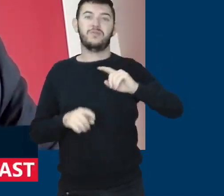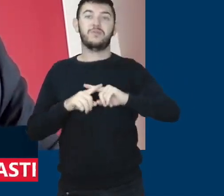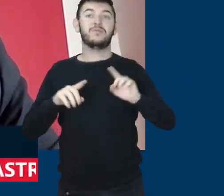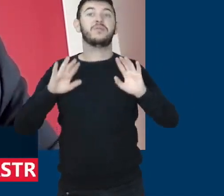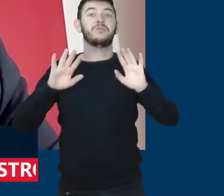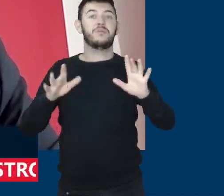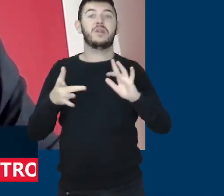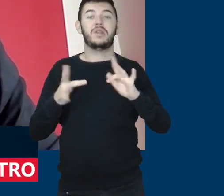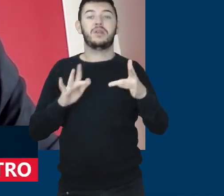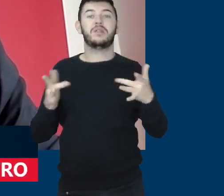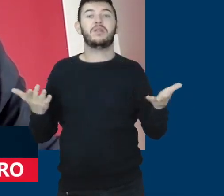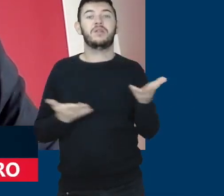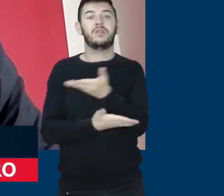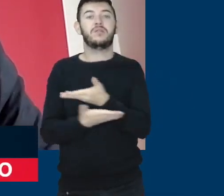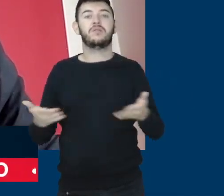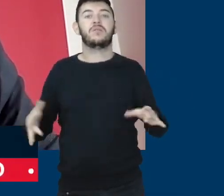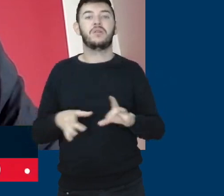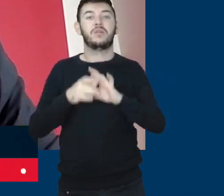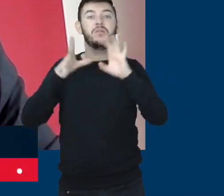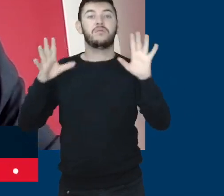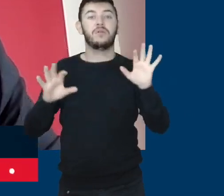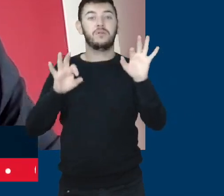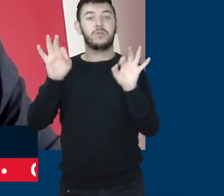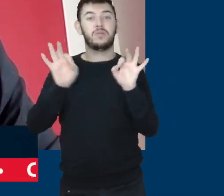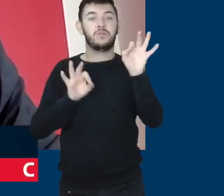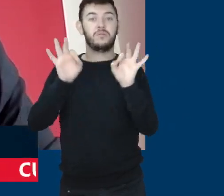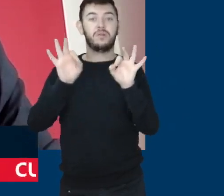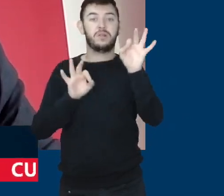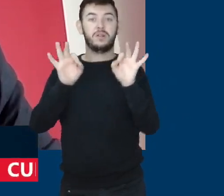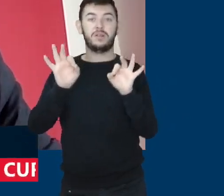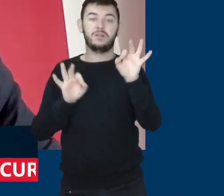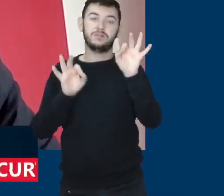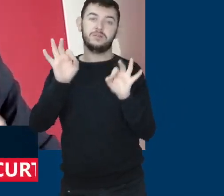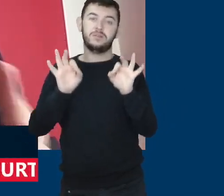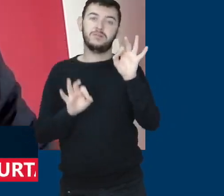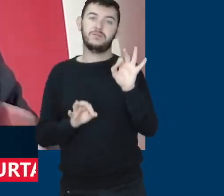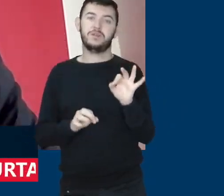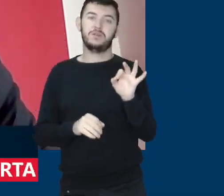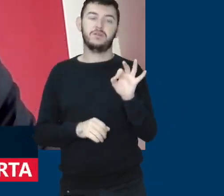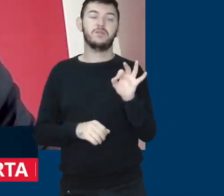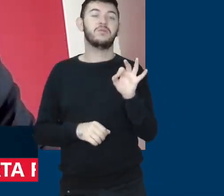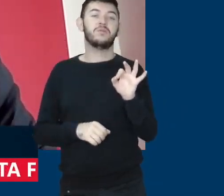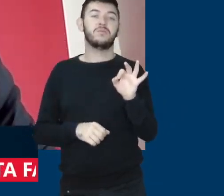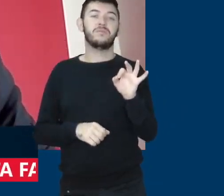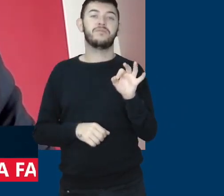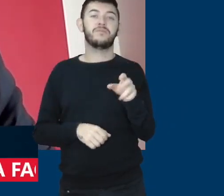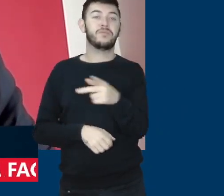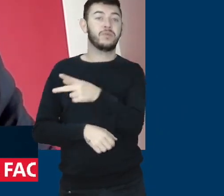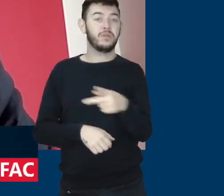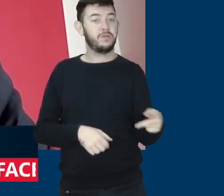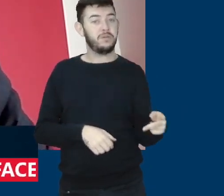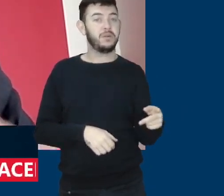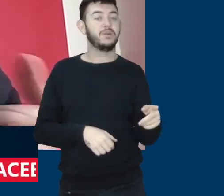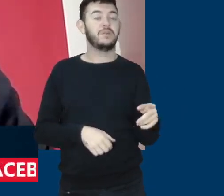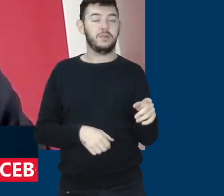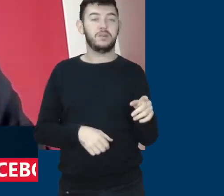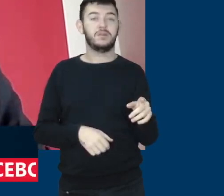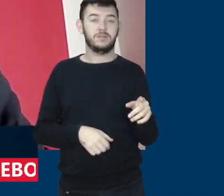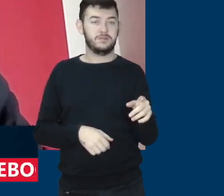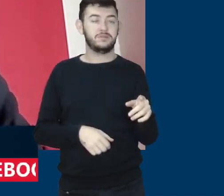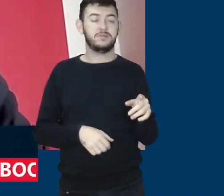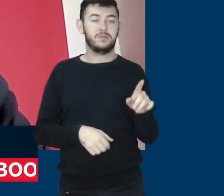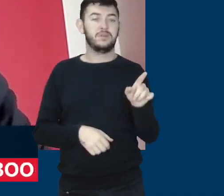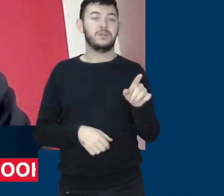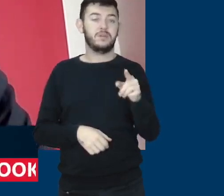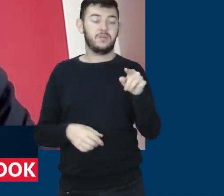contatos permitem um planejamento de presidentes que se identificam enquanto